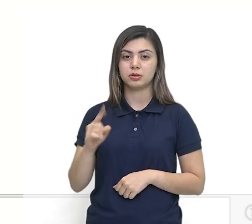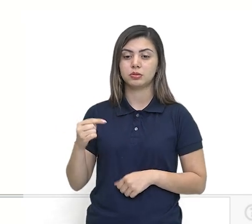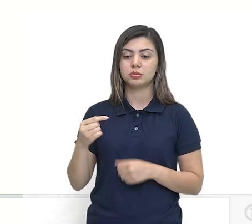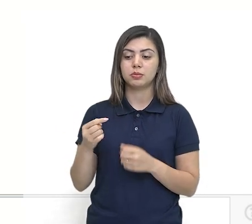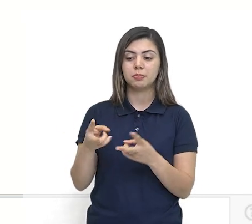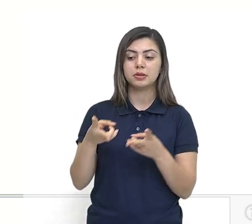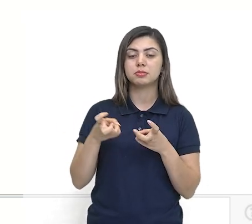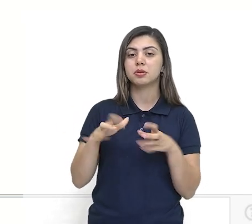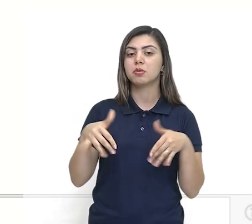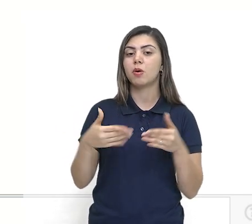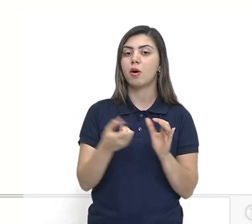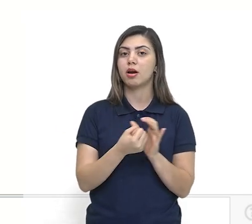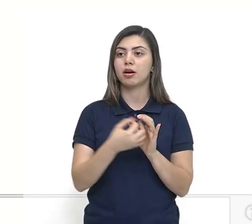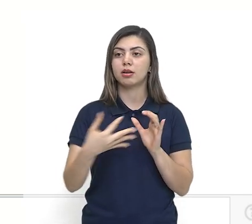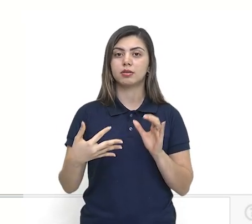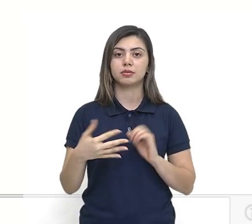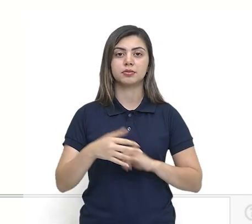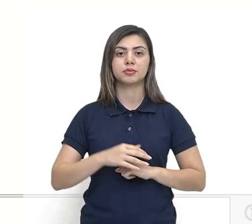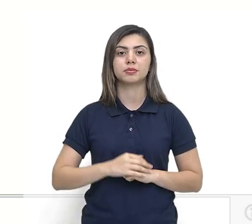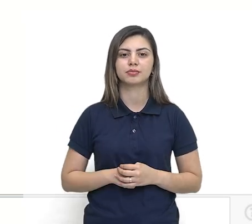GeoGebra.